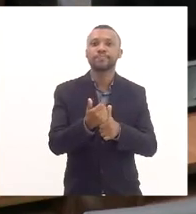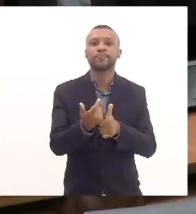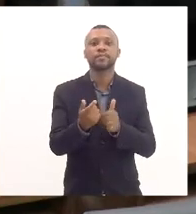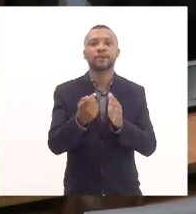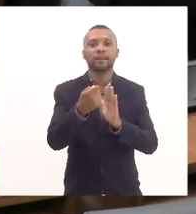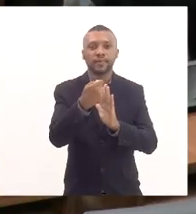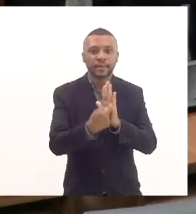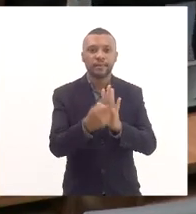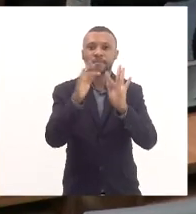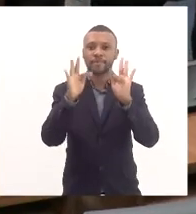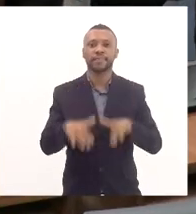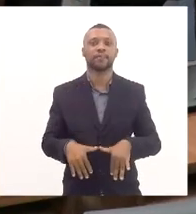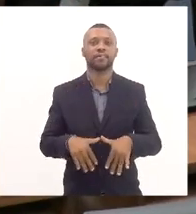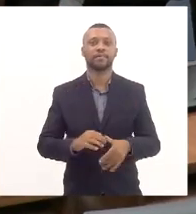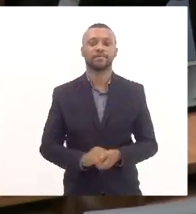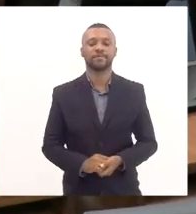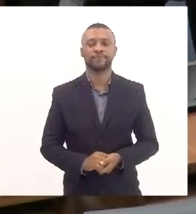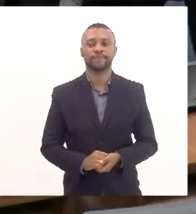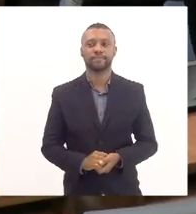de redação